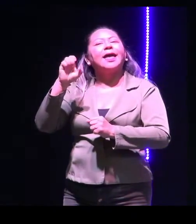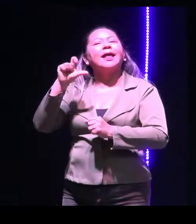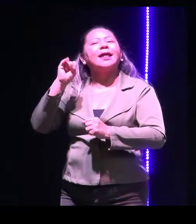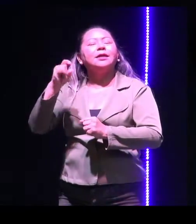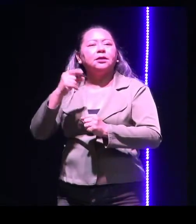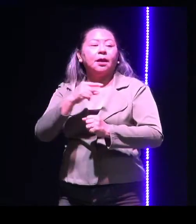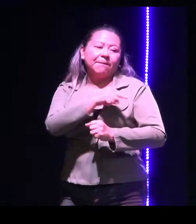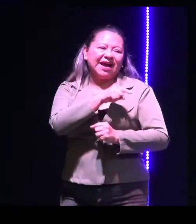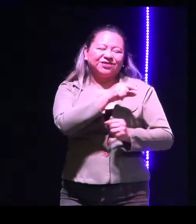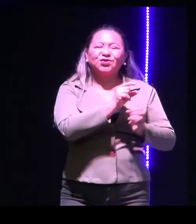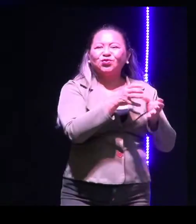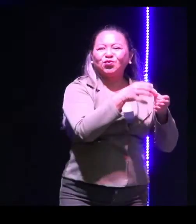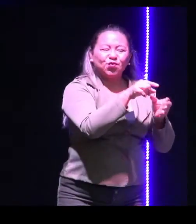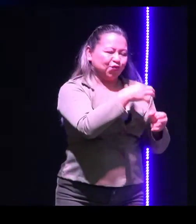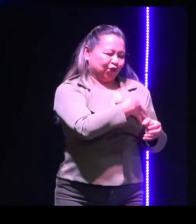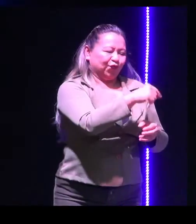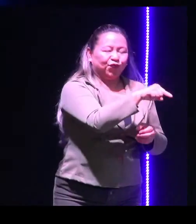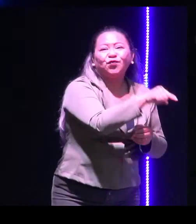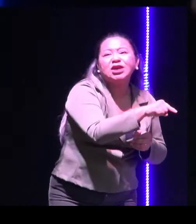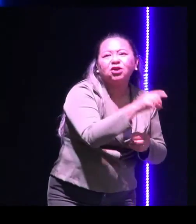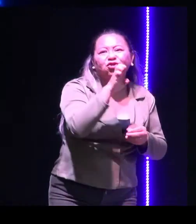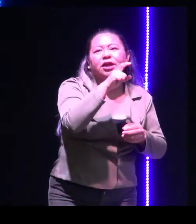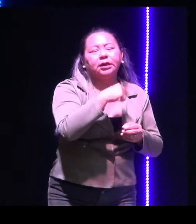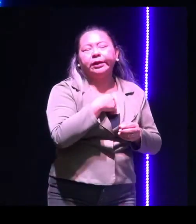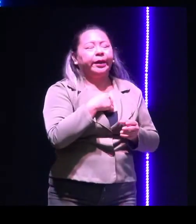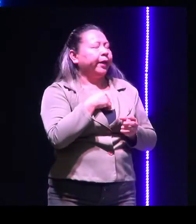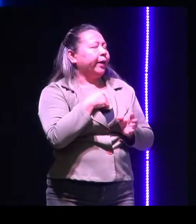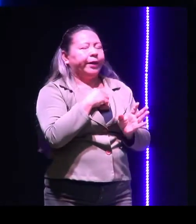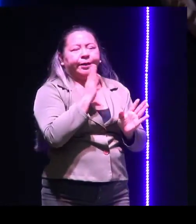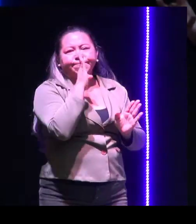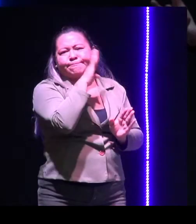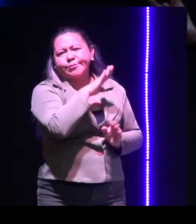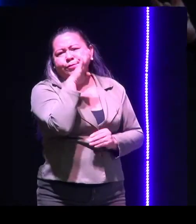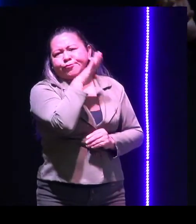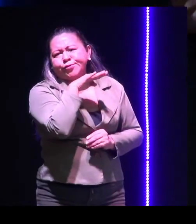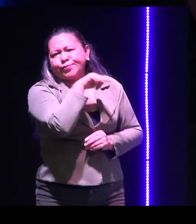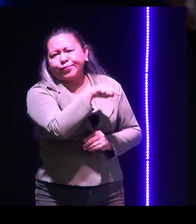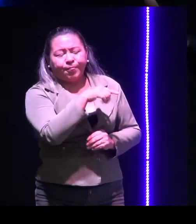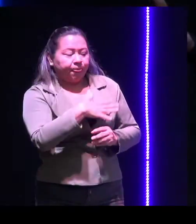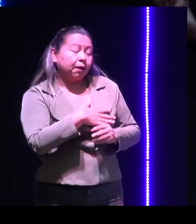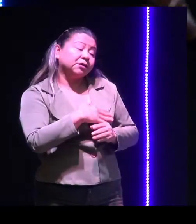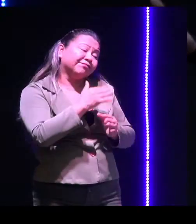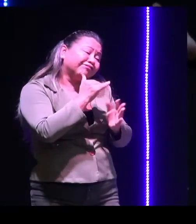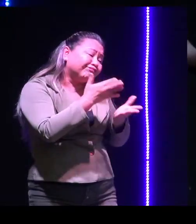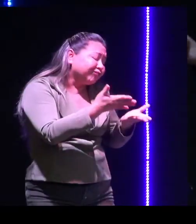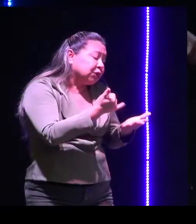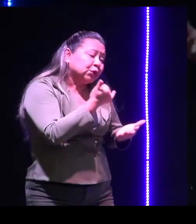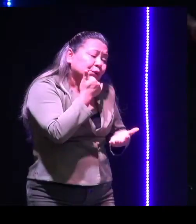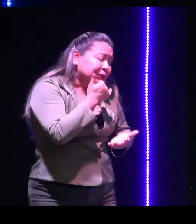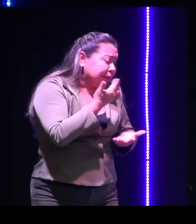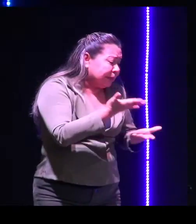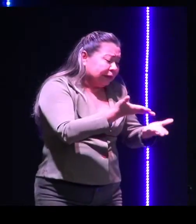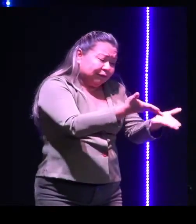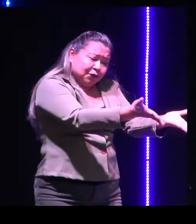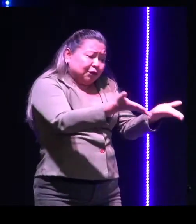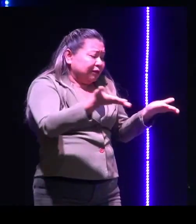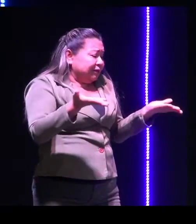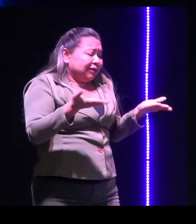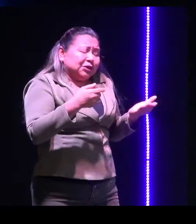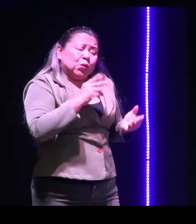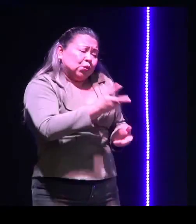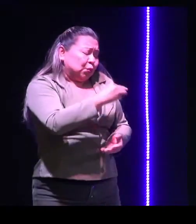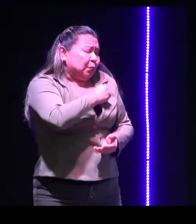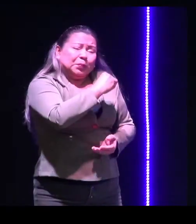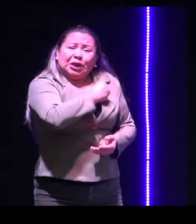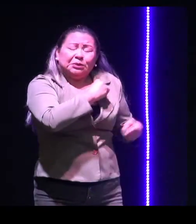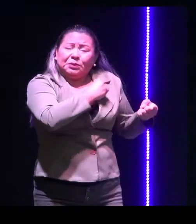filhos imorais, indecentes. E aí o pai chegava: meus filhos, eu ouço o testemunho de vocês, as falácias